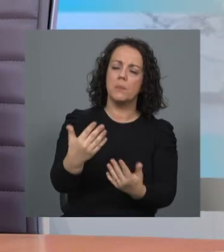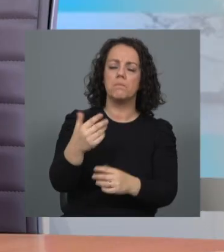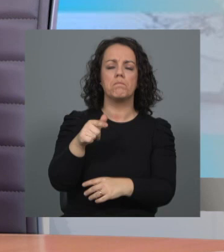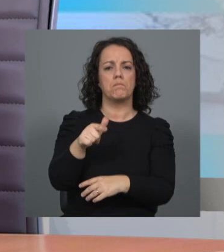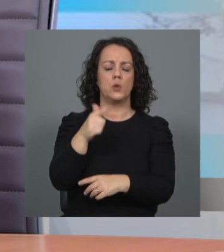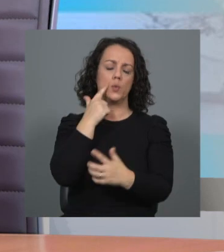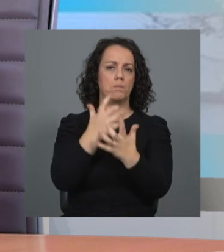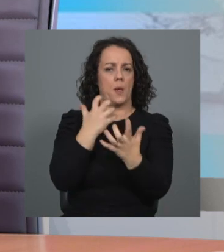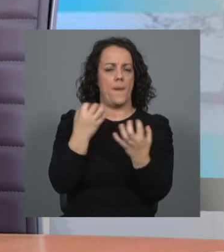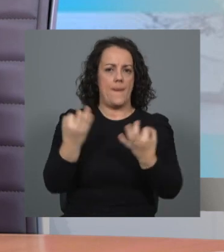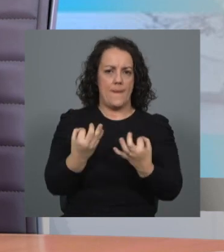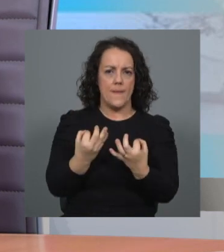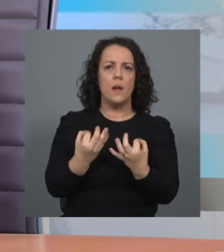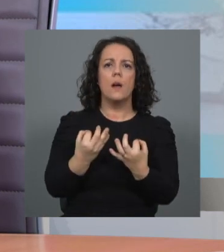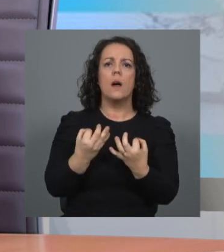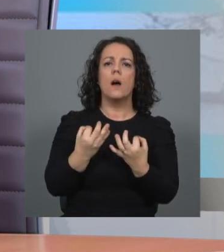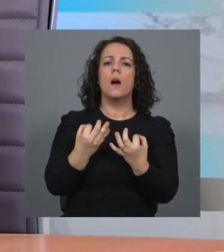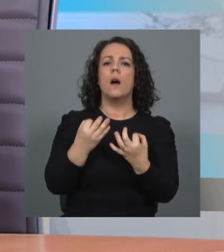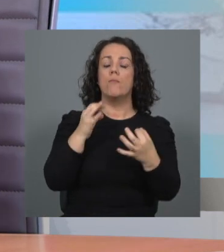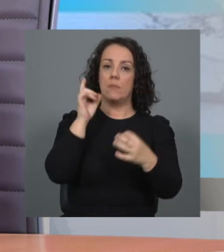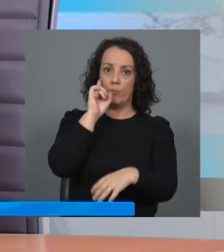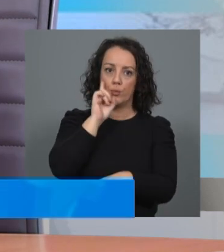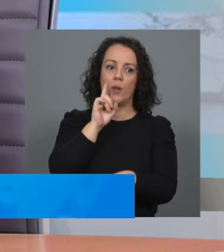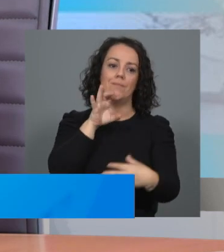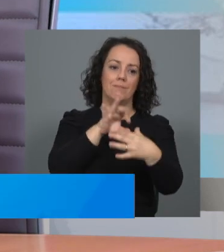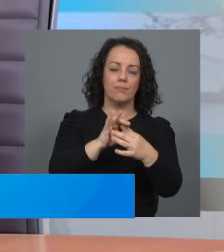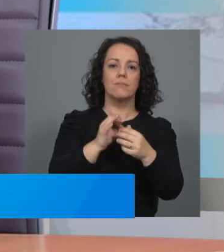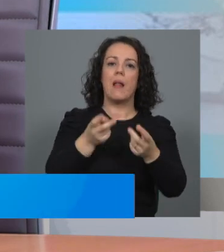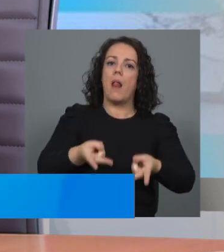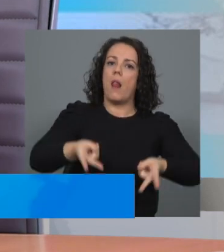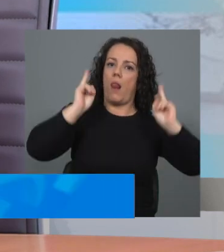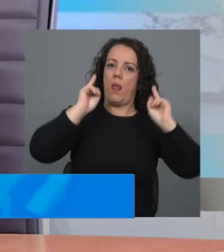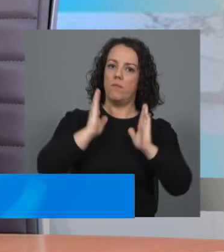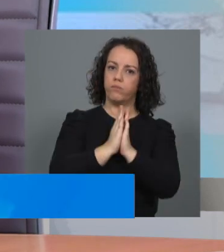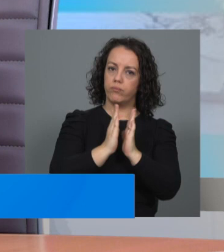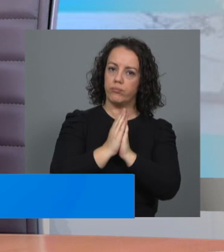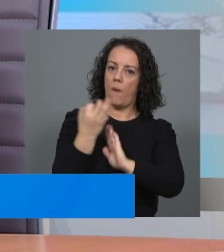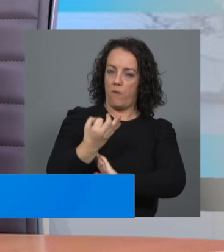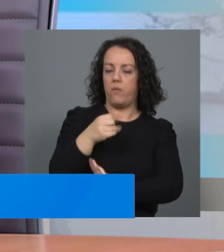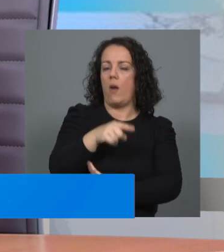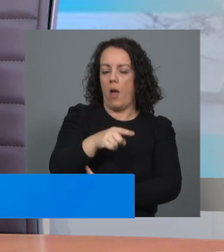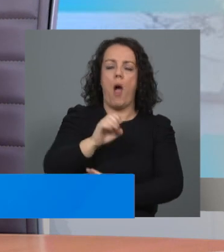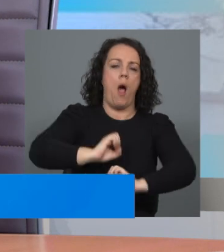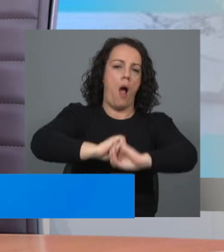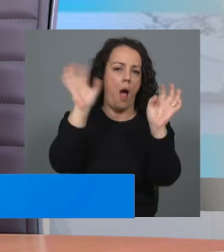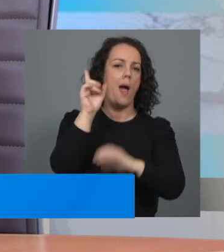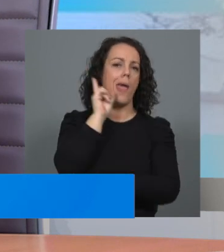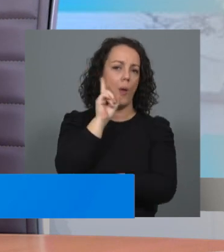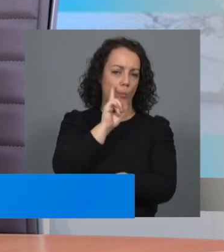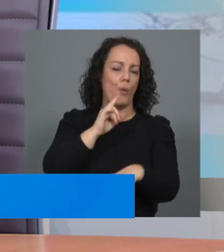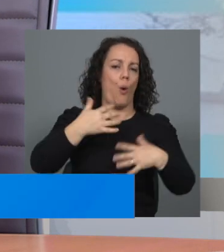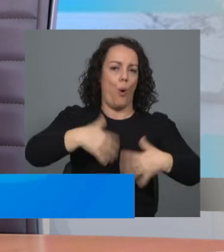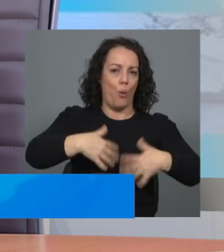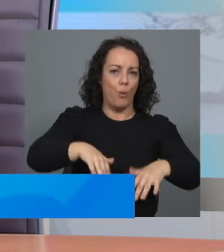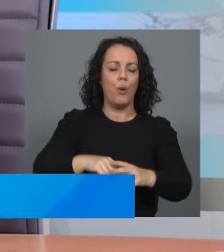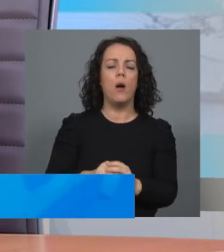significativo, não só pela questão da liberdade religiosa, que obviamente é muito importante, mas também porque é